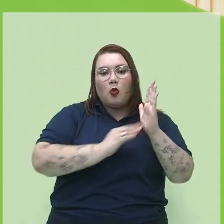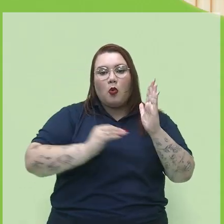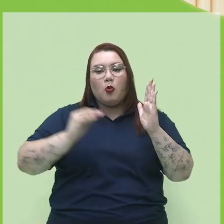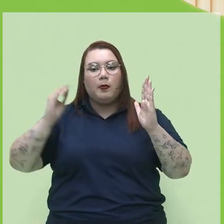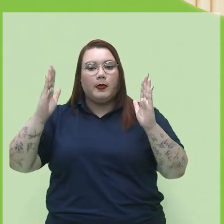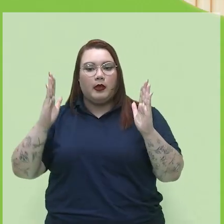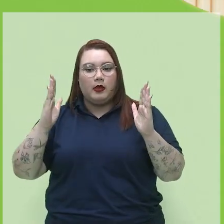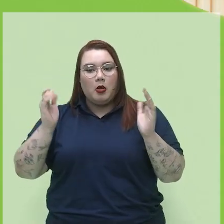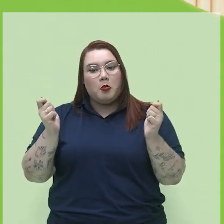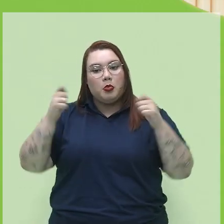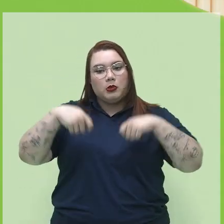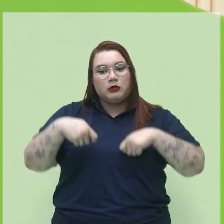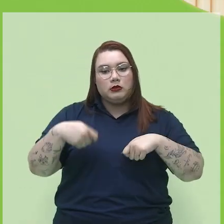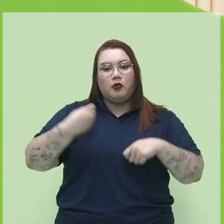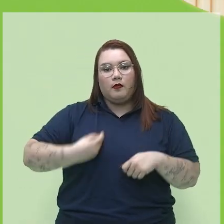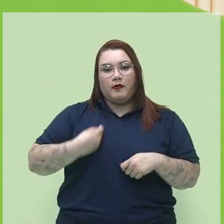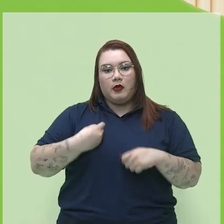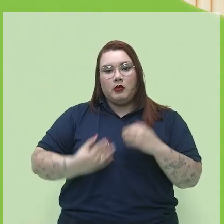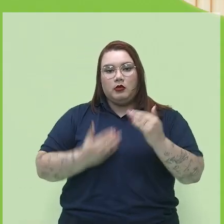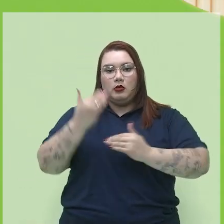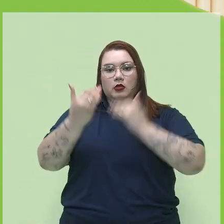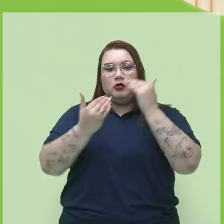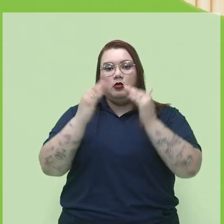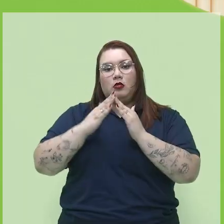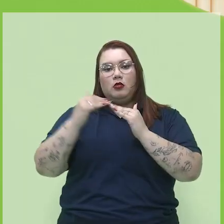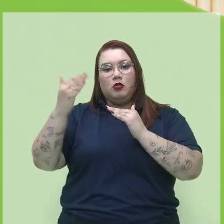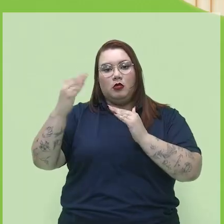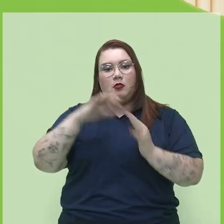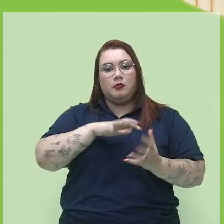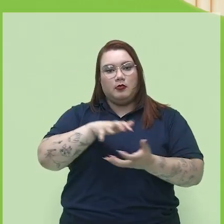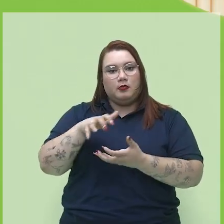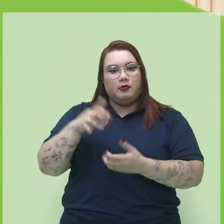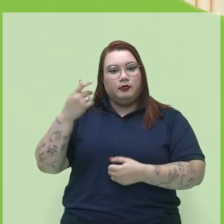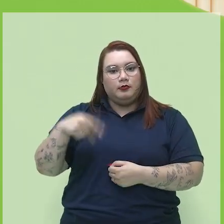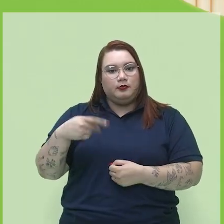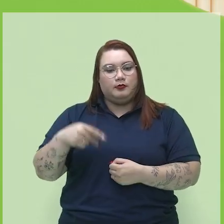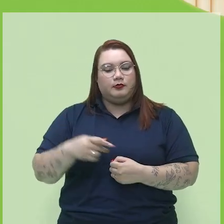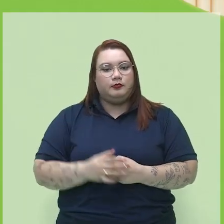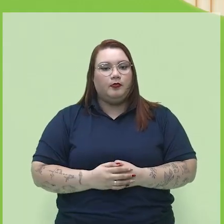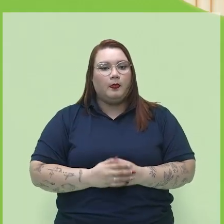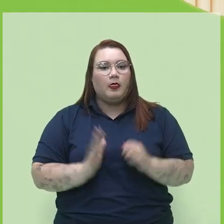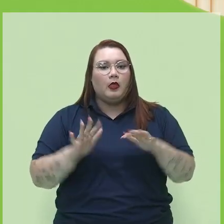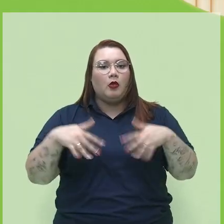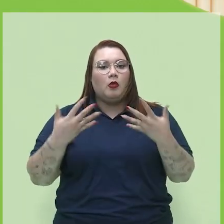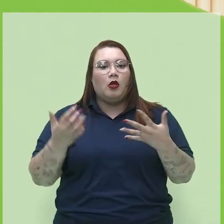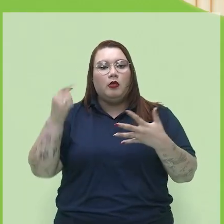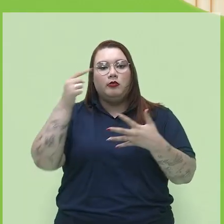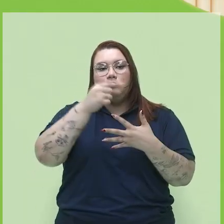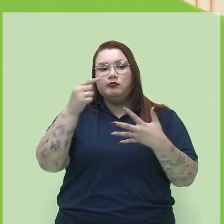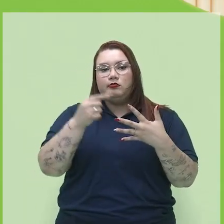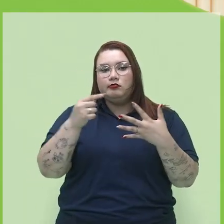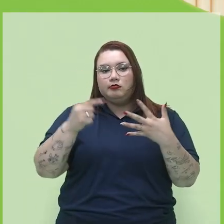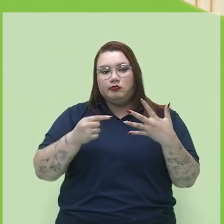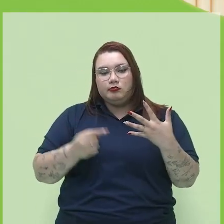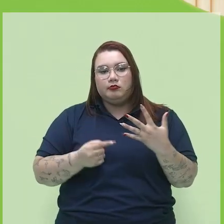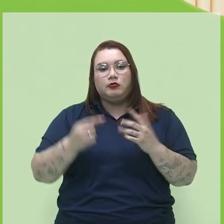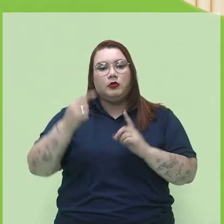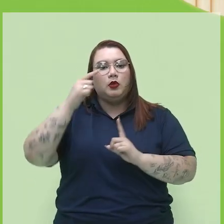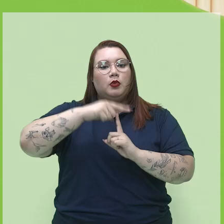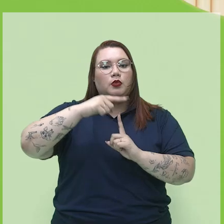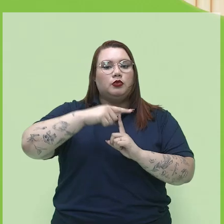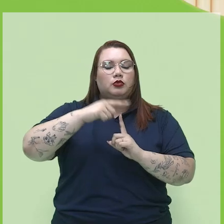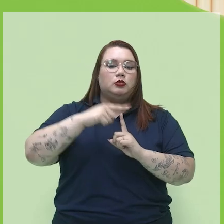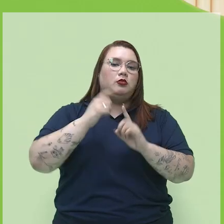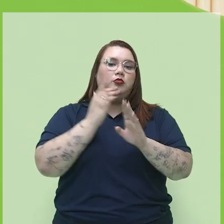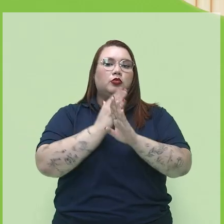recriam o que poderia ser uma vida ou desenvolver-se uma vida fora do nosso planeta. Quais são os fatores críticos para essa pesquisa,